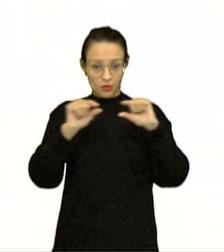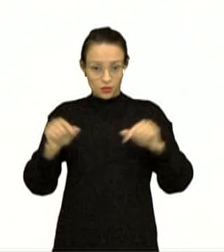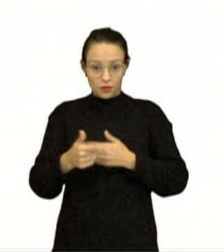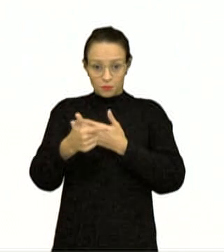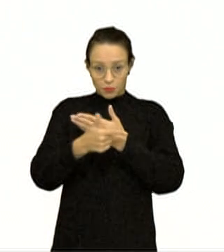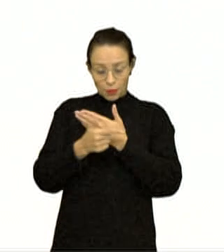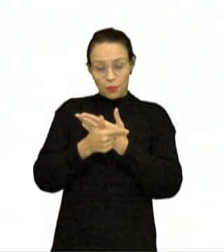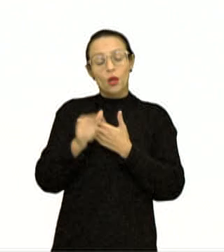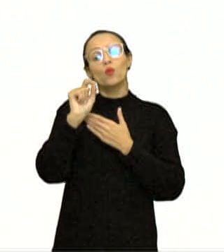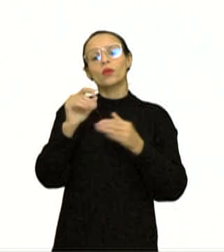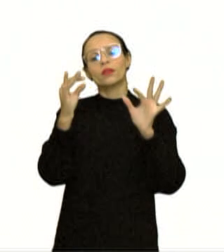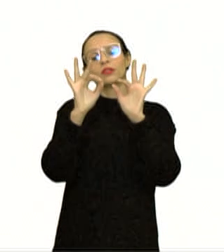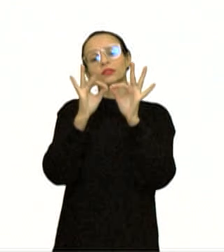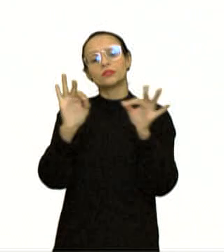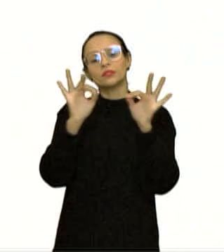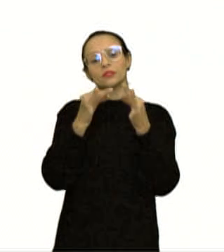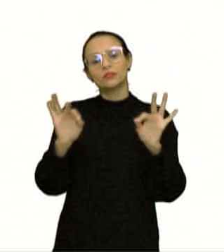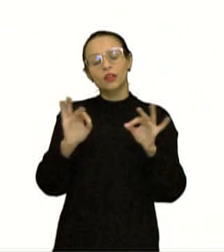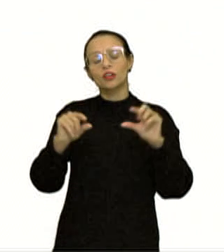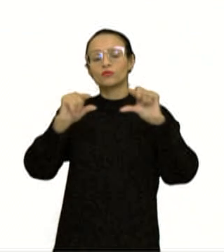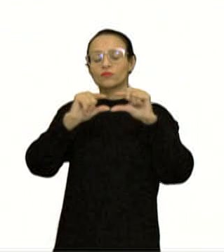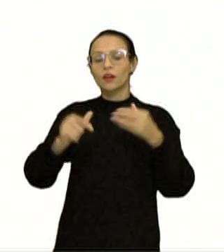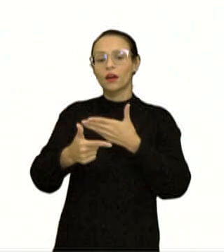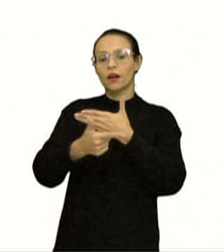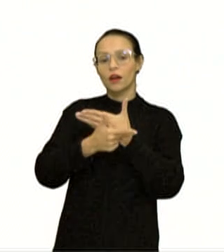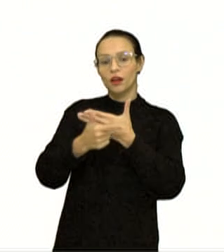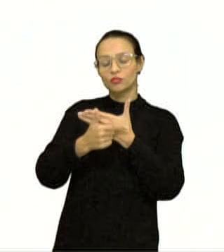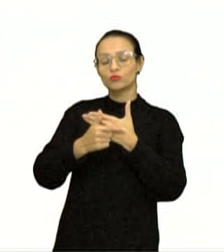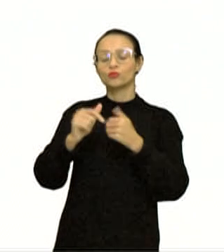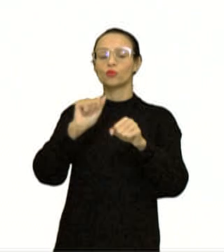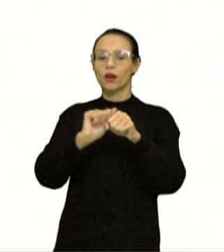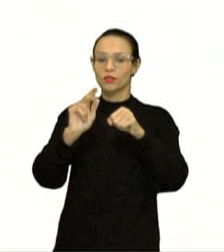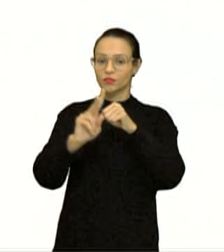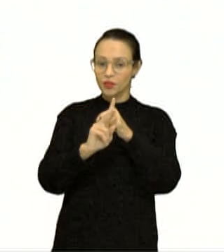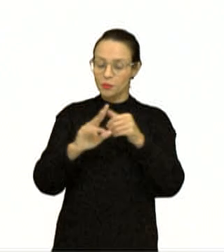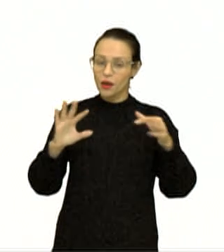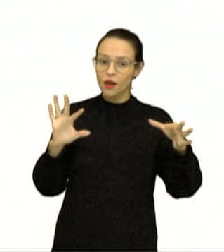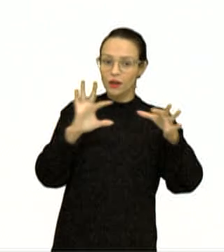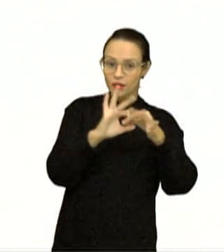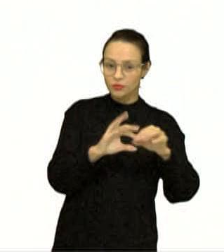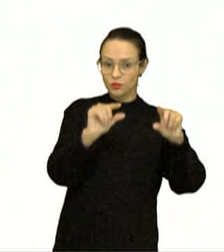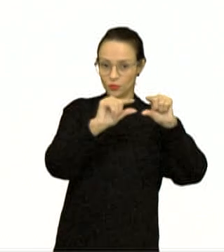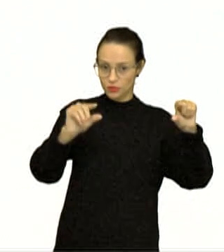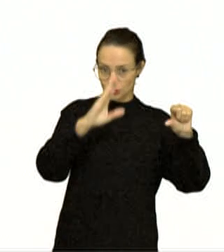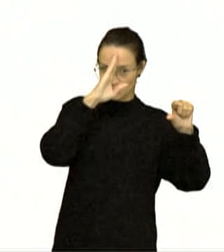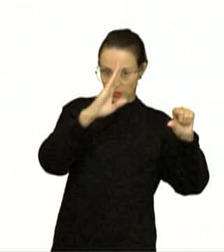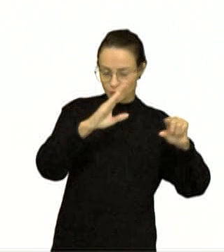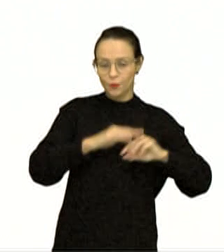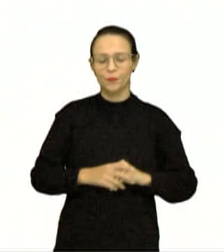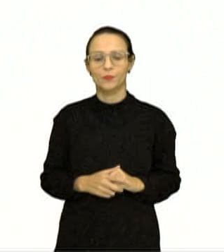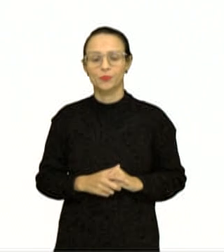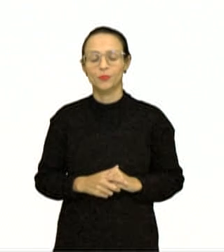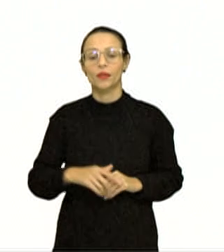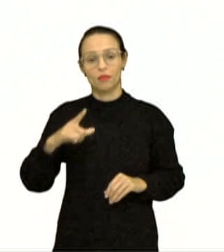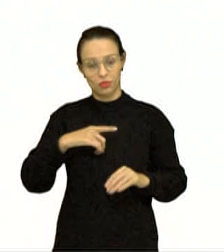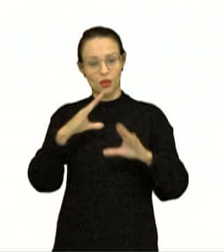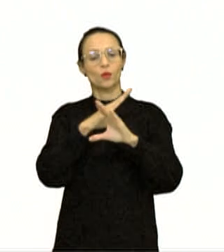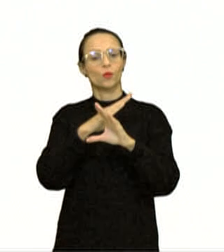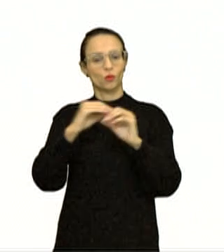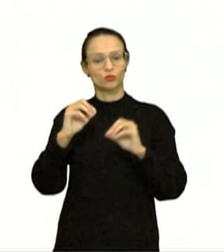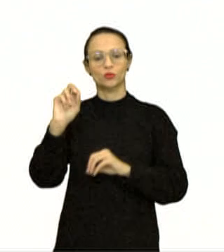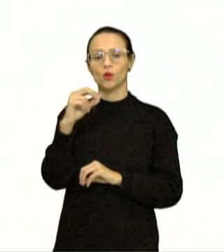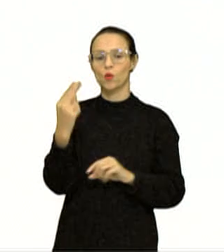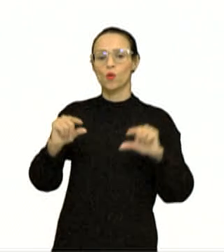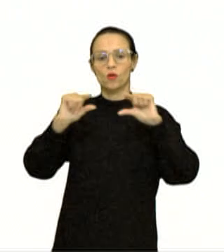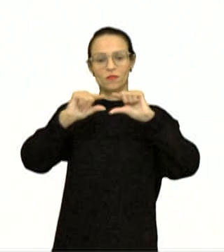função sintática de adjunto adverbial em relação à oração principal. É introduzida por uma conjunção ou